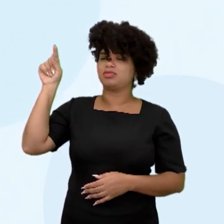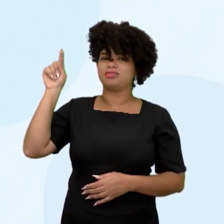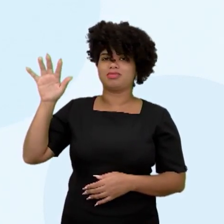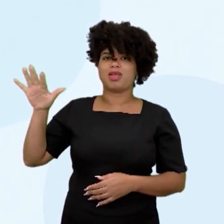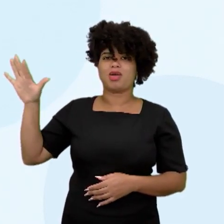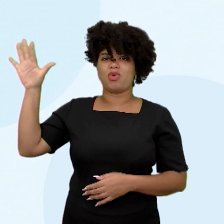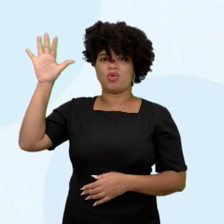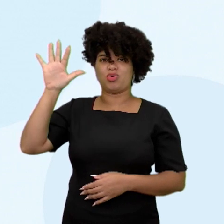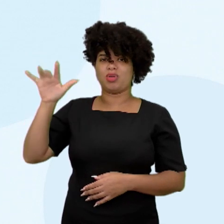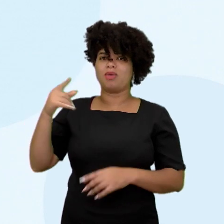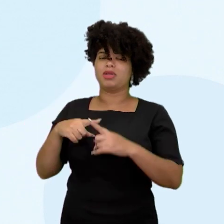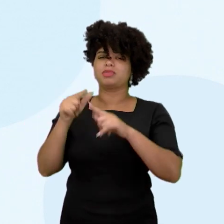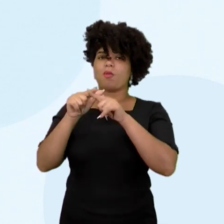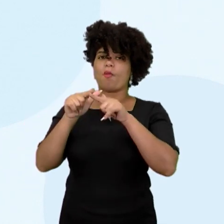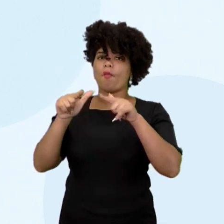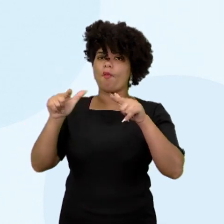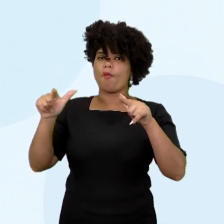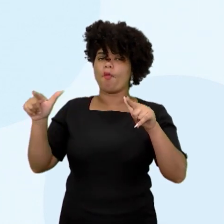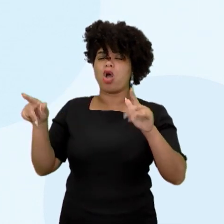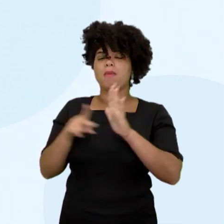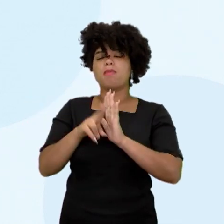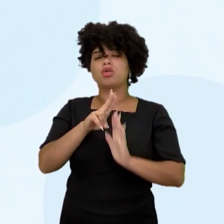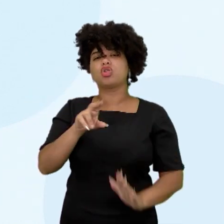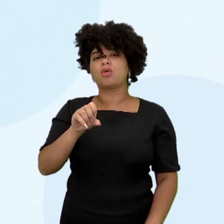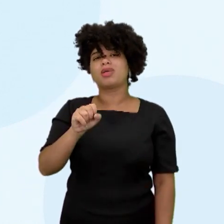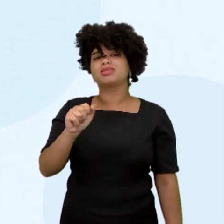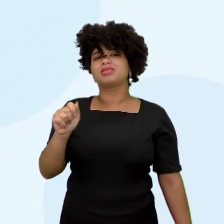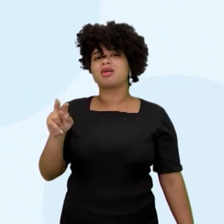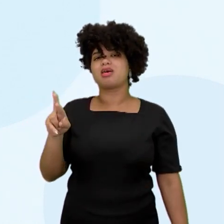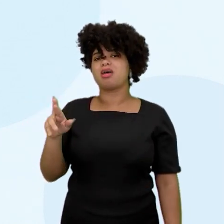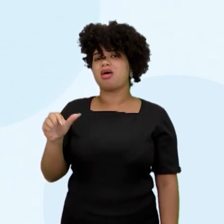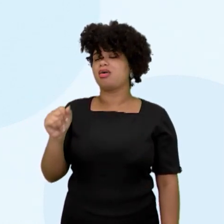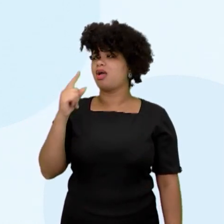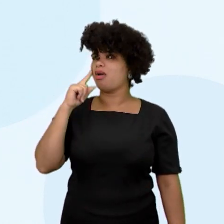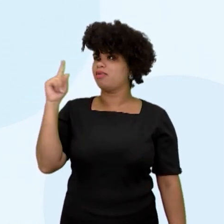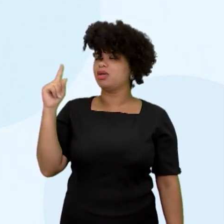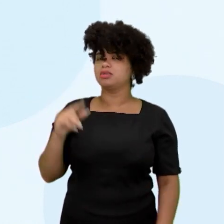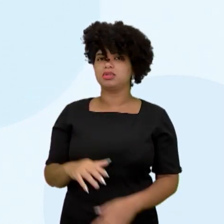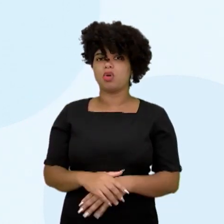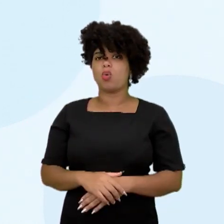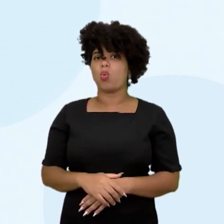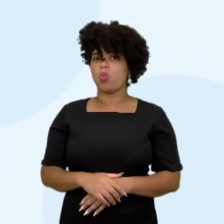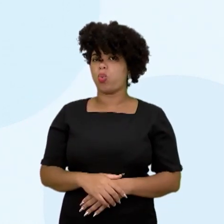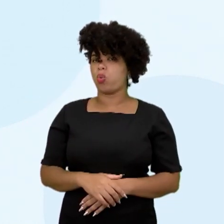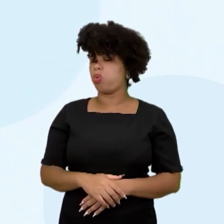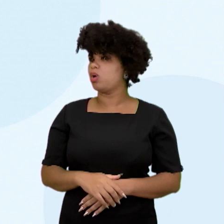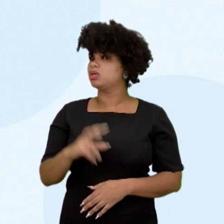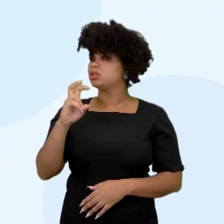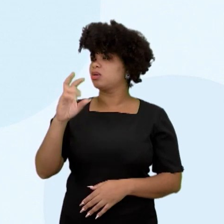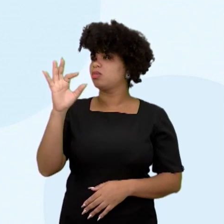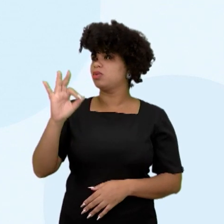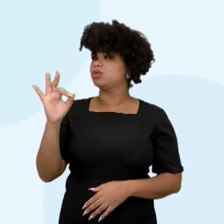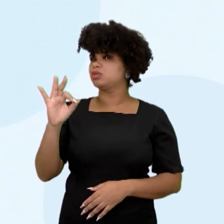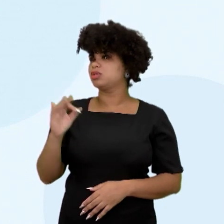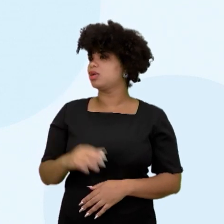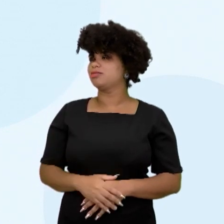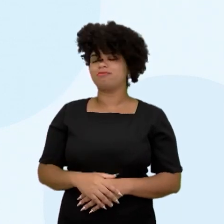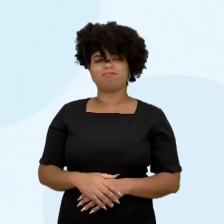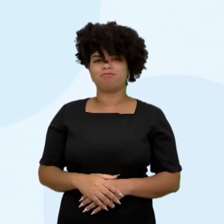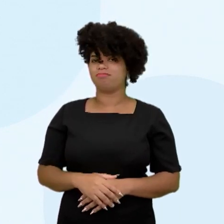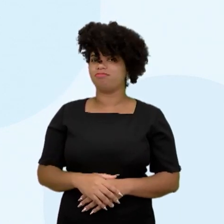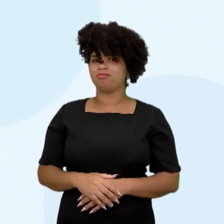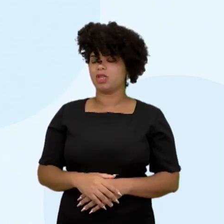localizado, né, o maior deserto do mundo, que é o deserto do Saara, né, que aparece aí com menos de 5% das